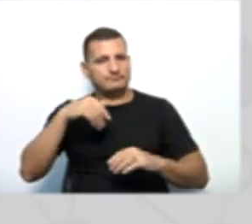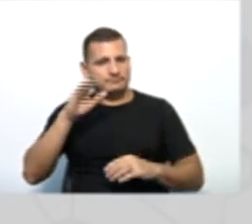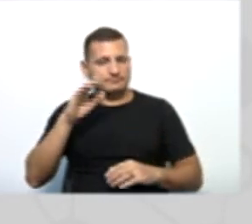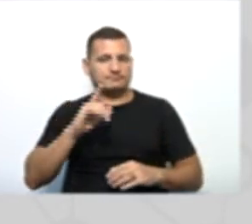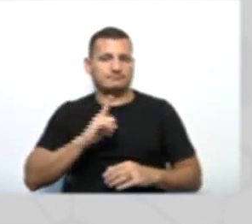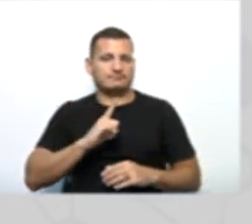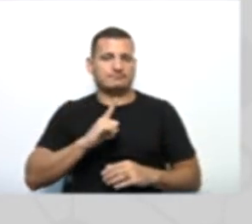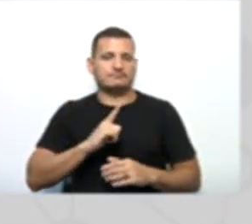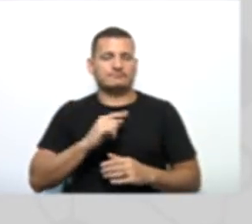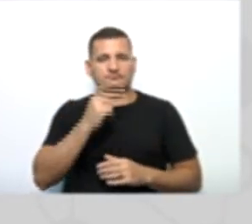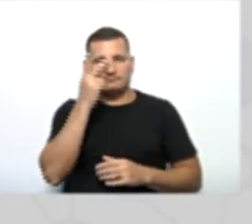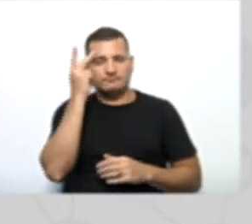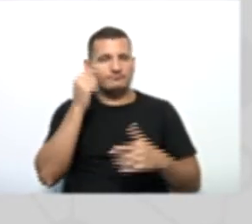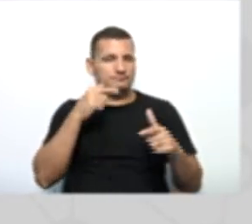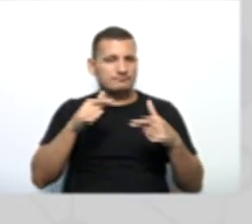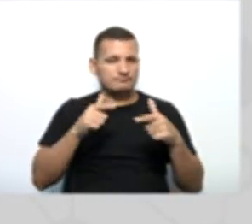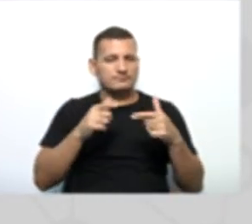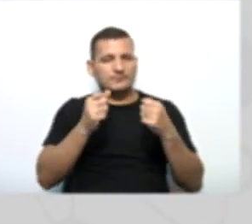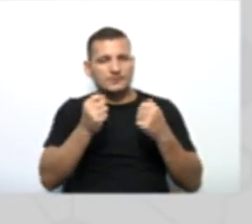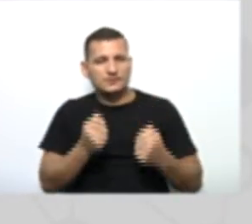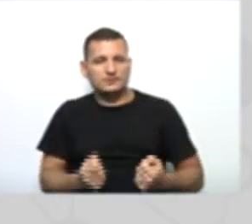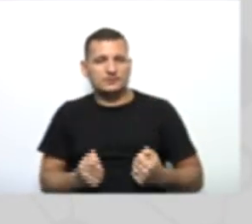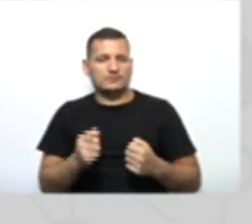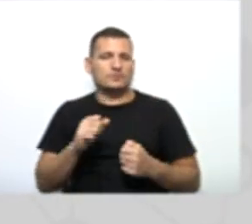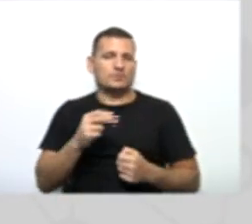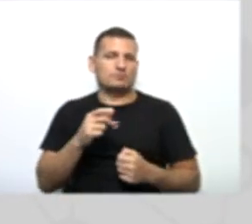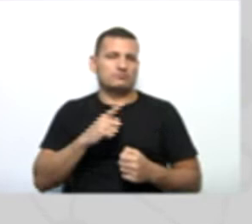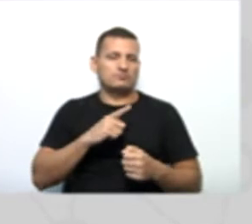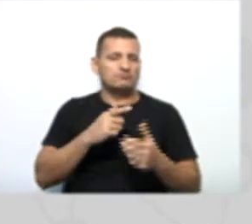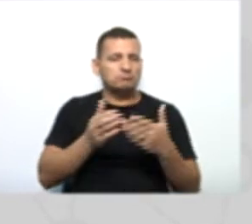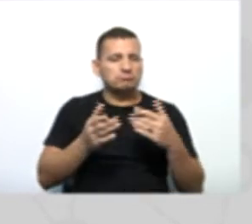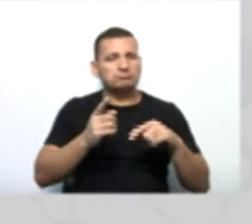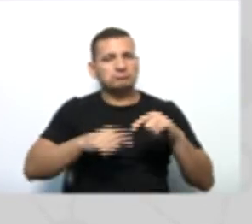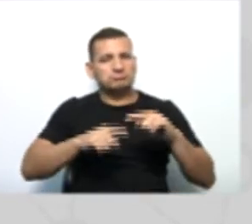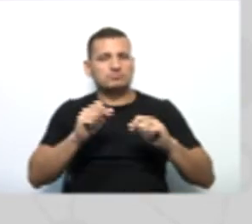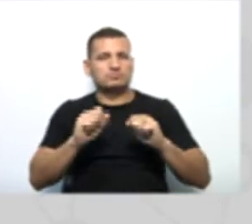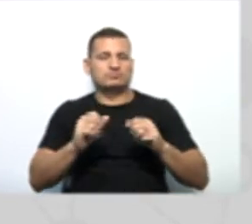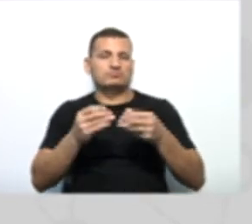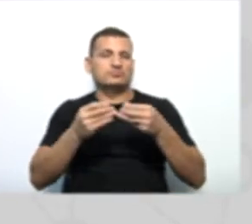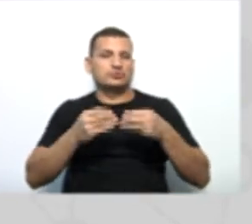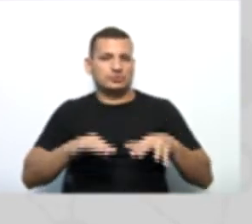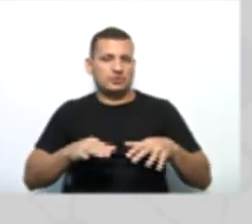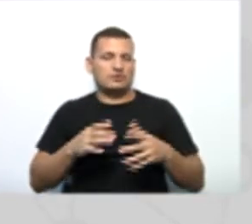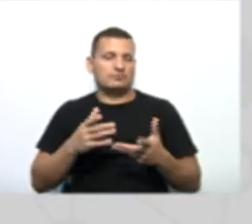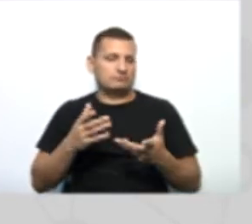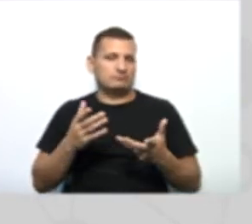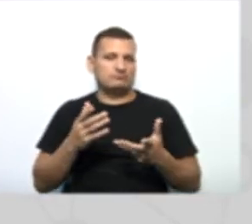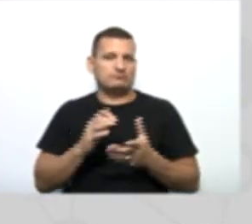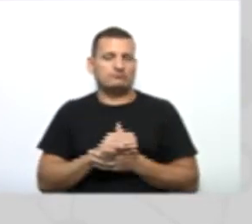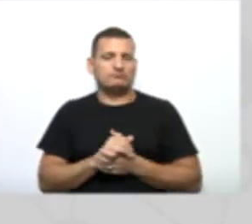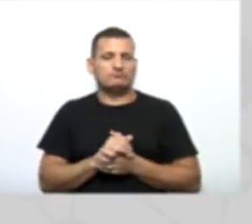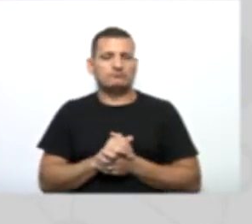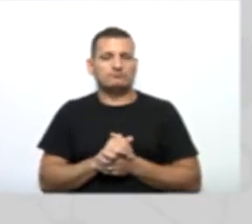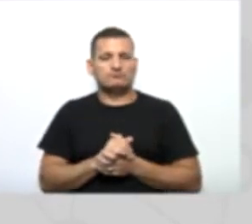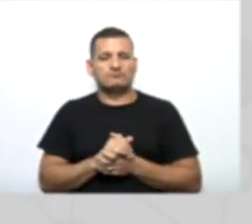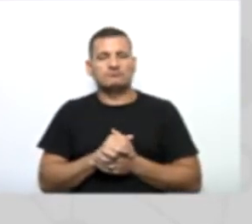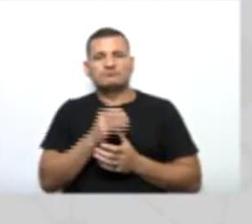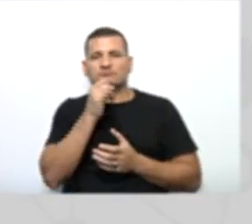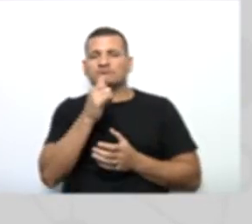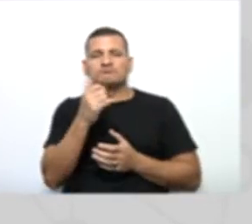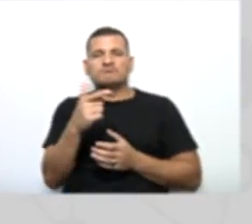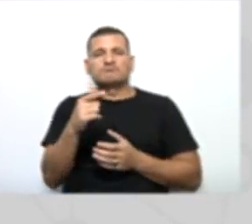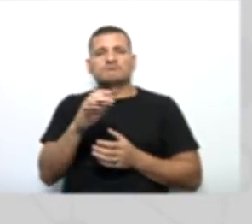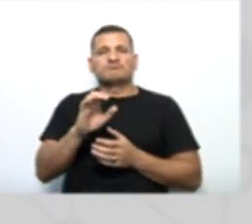é, muito pesada, ou então tem equipamentos ali que podem prejudicar o ser humano andando ali por perto desavisado, sem usar o